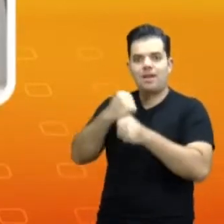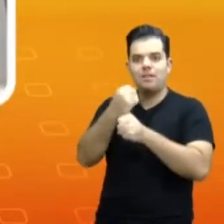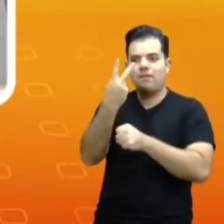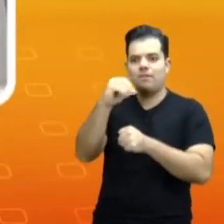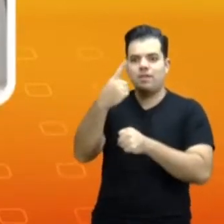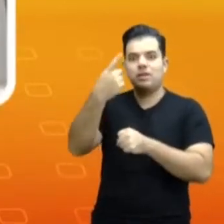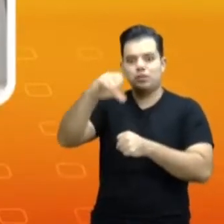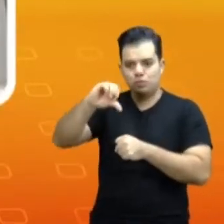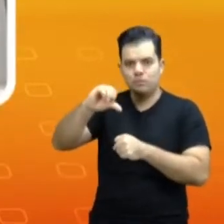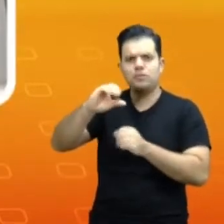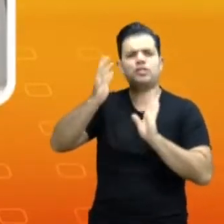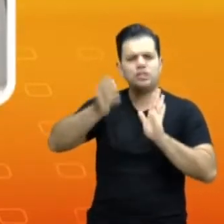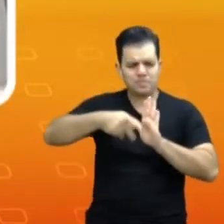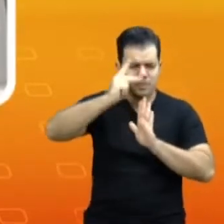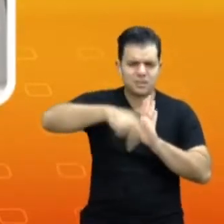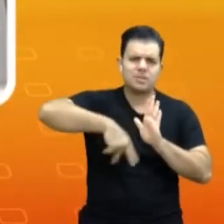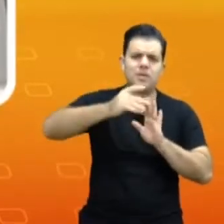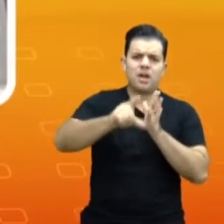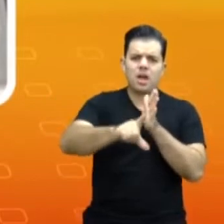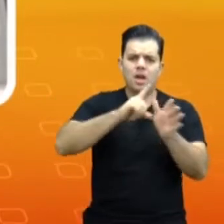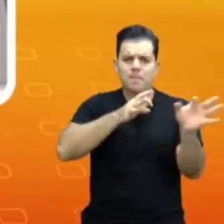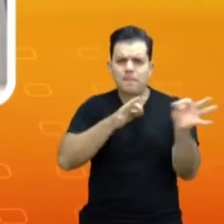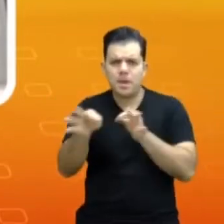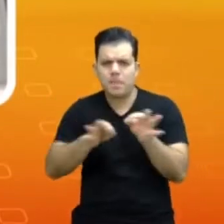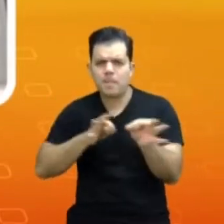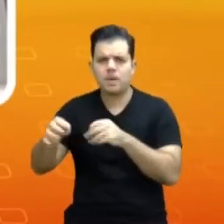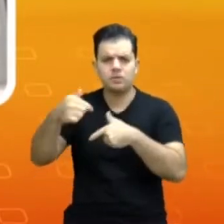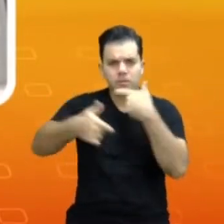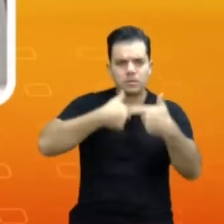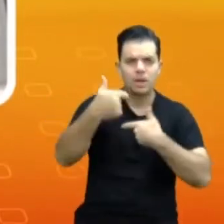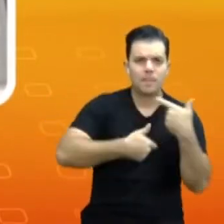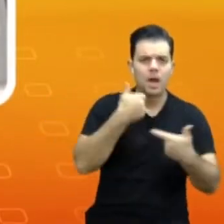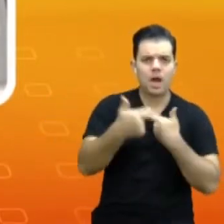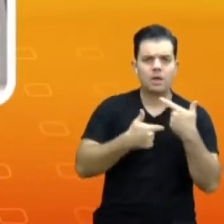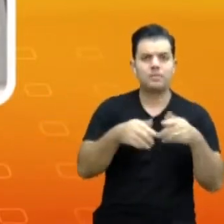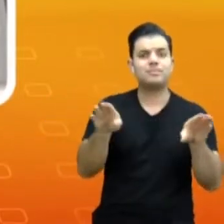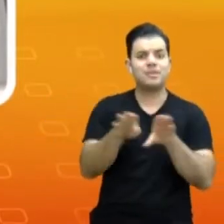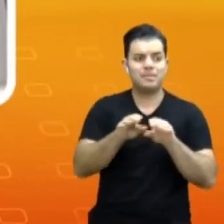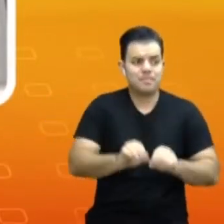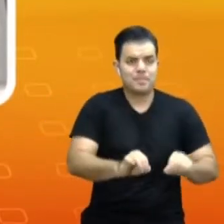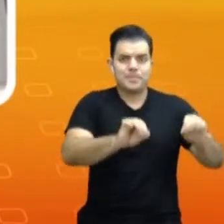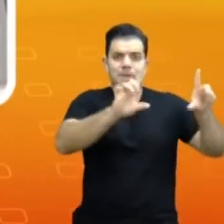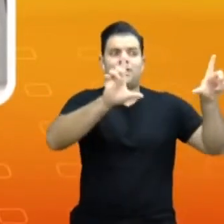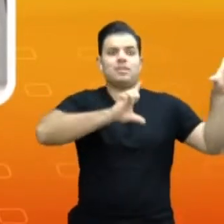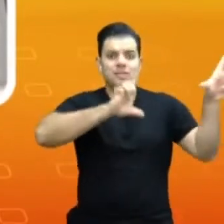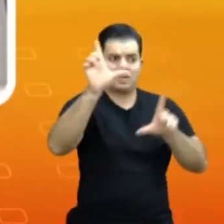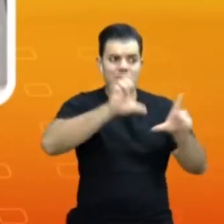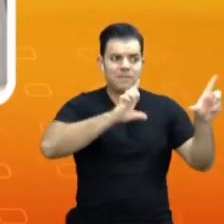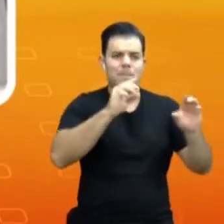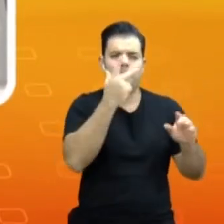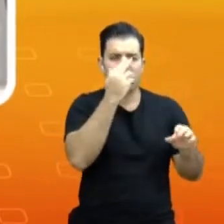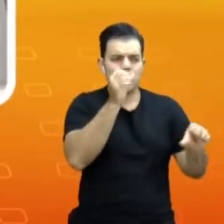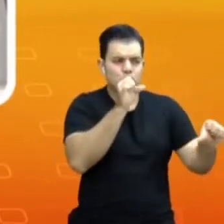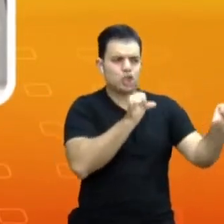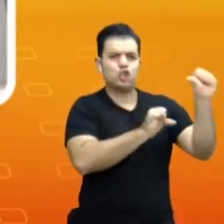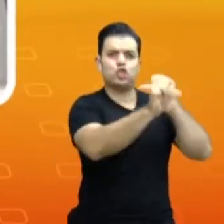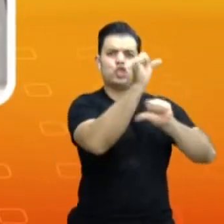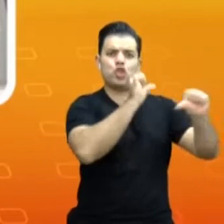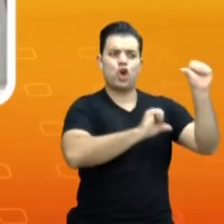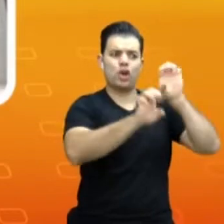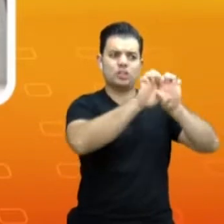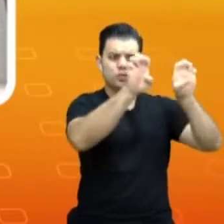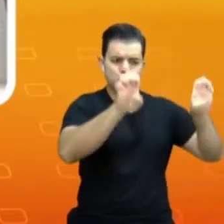planejamento, com uma definição para ser planejada, e a televisão já passa por uma reestruturação de tentar